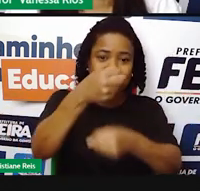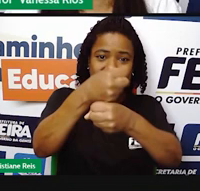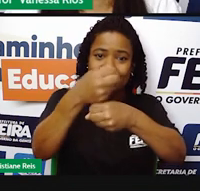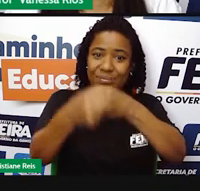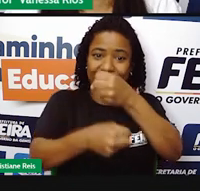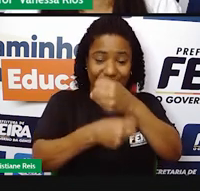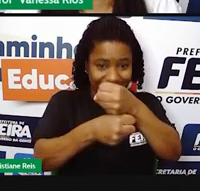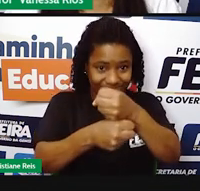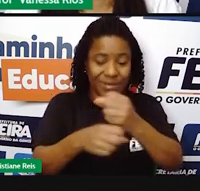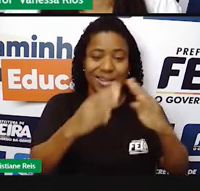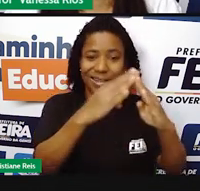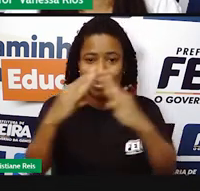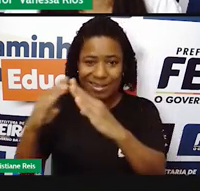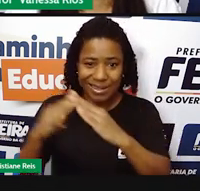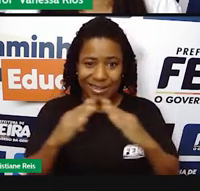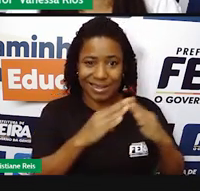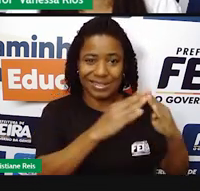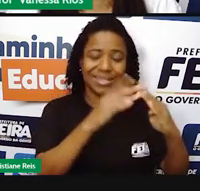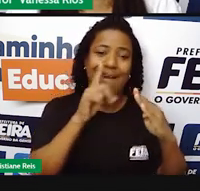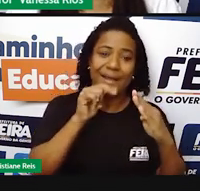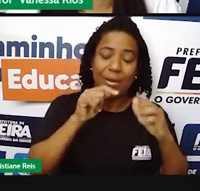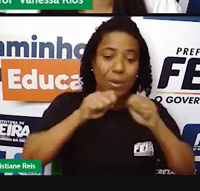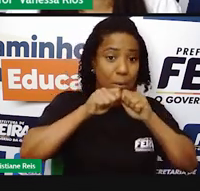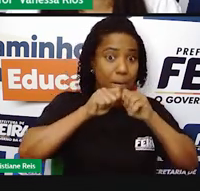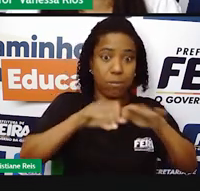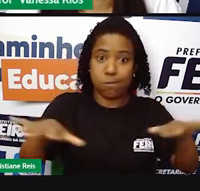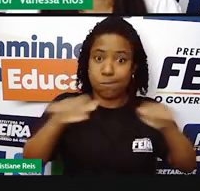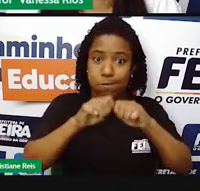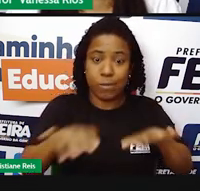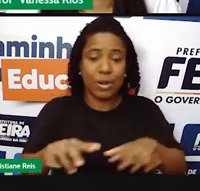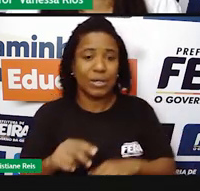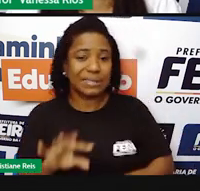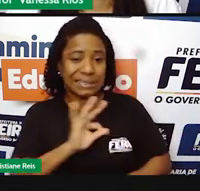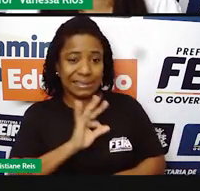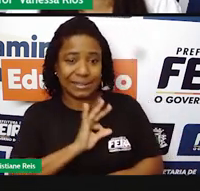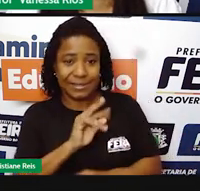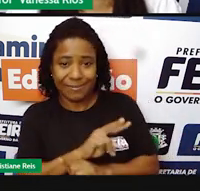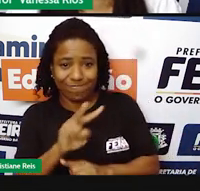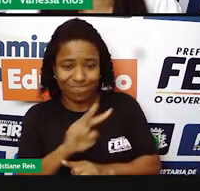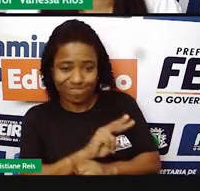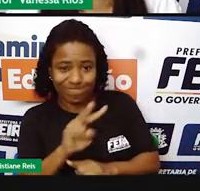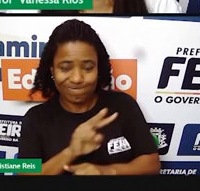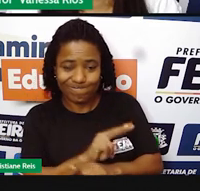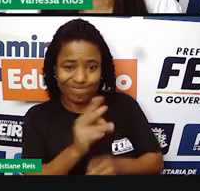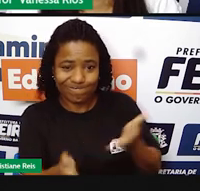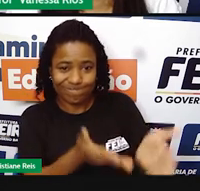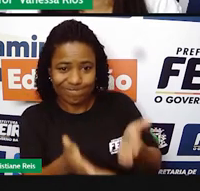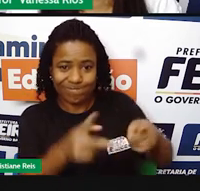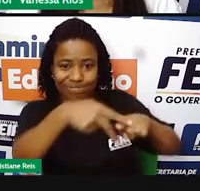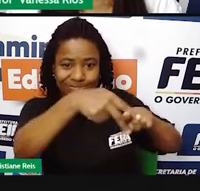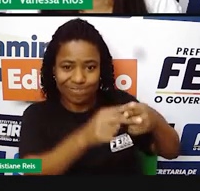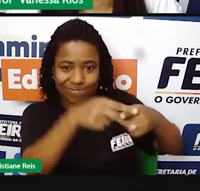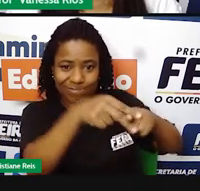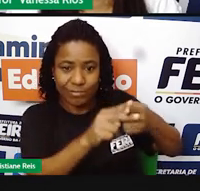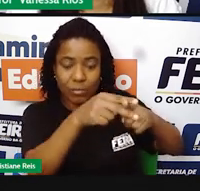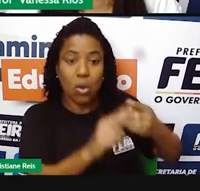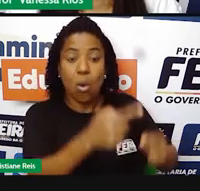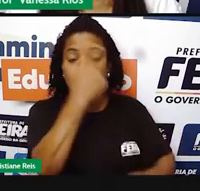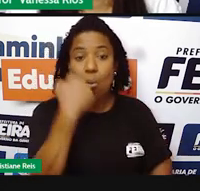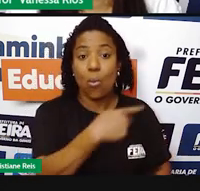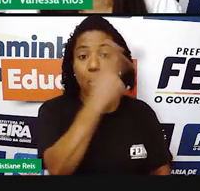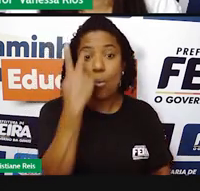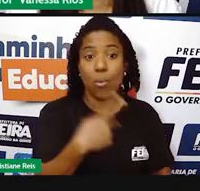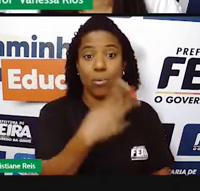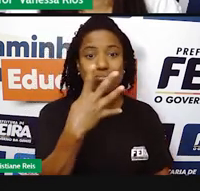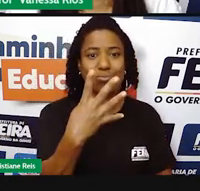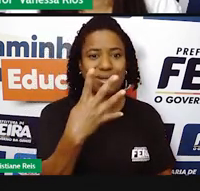atingidas, técnicos da Sabesp, a companhia de água, eles levaram mais de 4 horas para conseguir conter o vazamento. Todos os dias, o Brasil